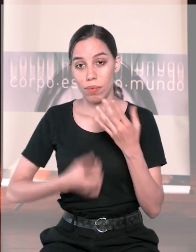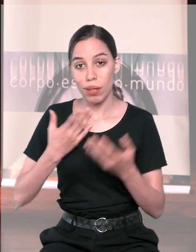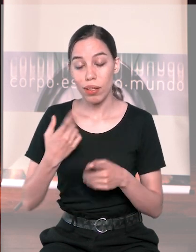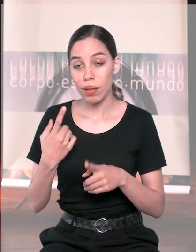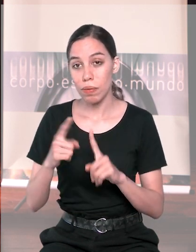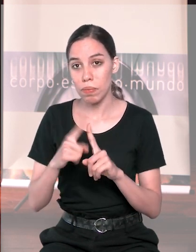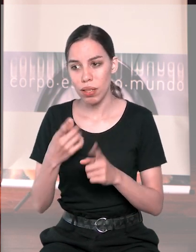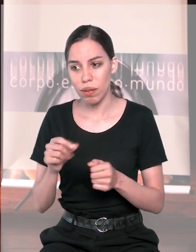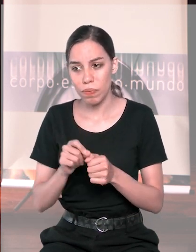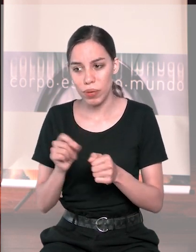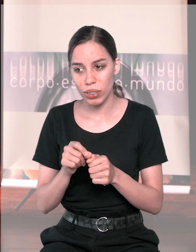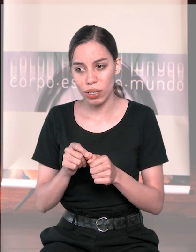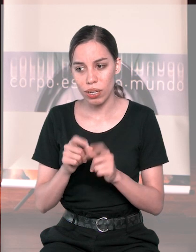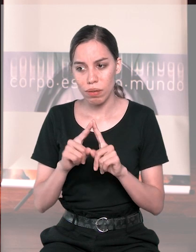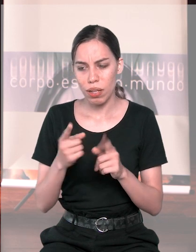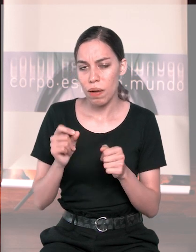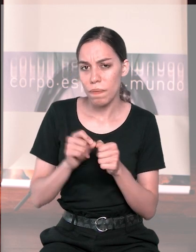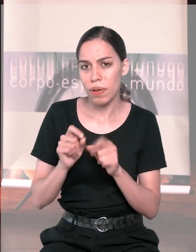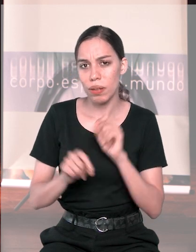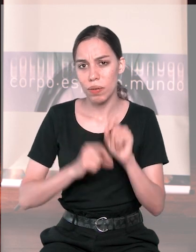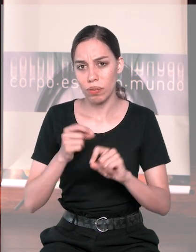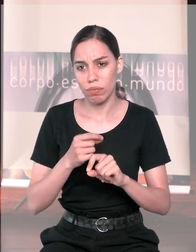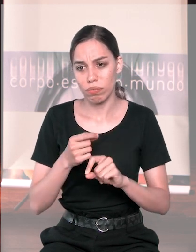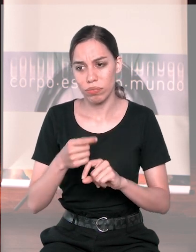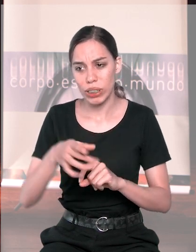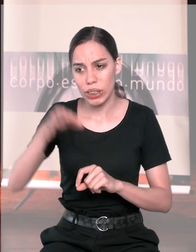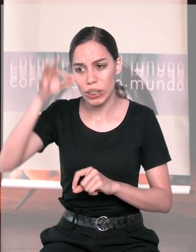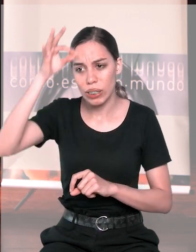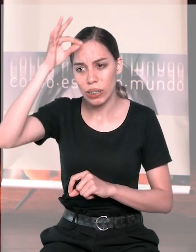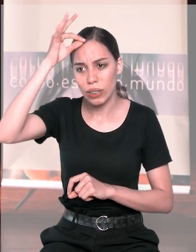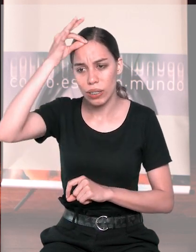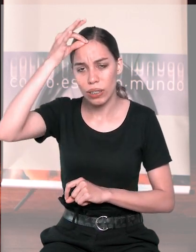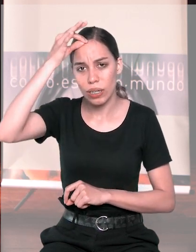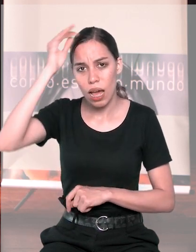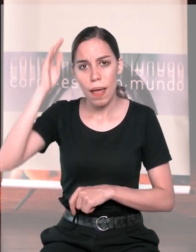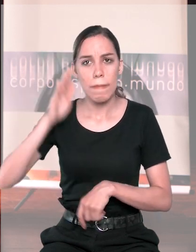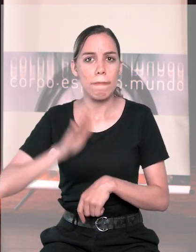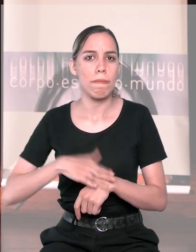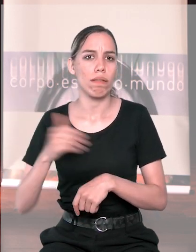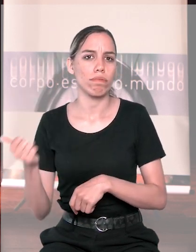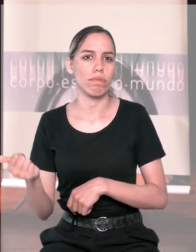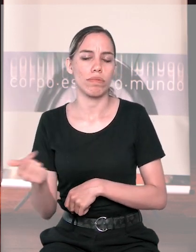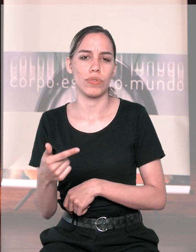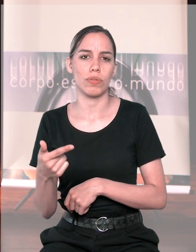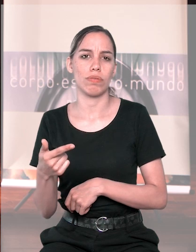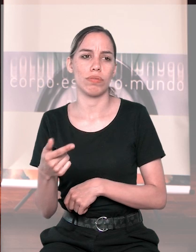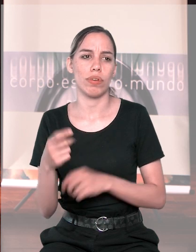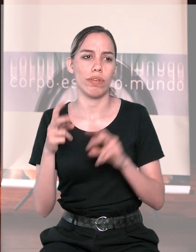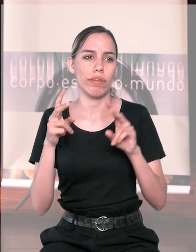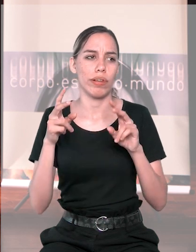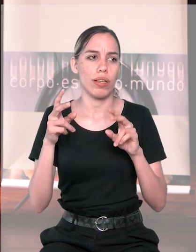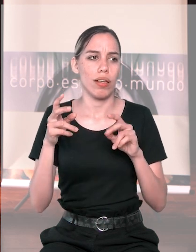um fazer, mas é um fazer, mesmo quando você leva em questão espírito, sabe? É um espírito que é muito mais do que... Porque tem